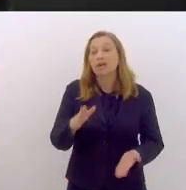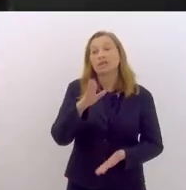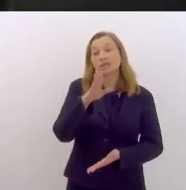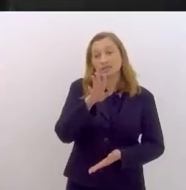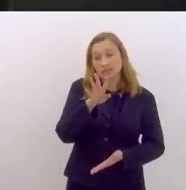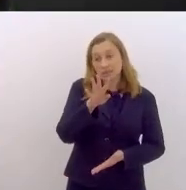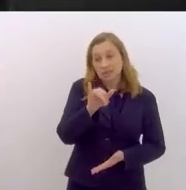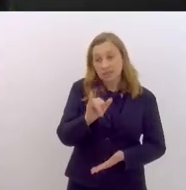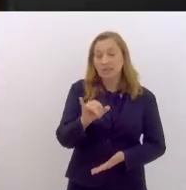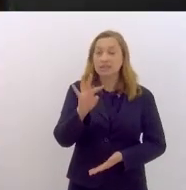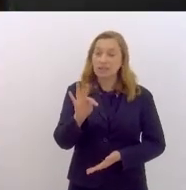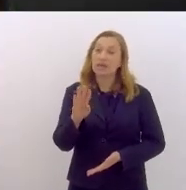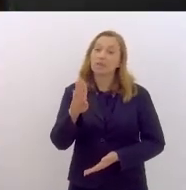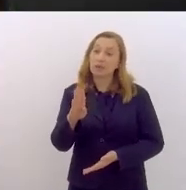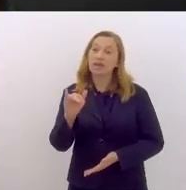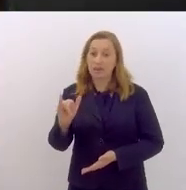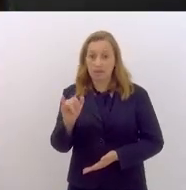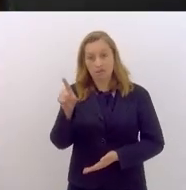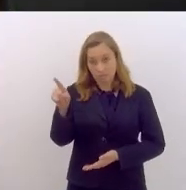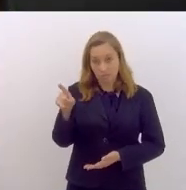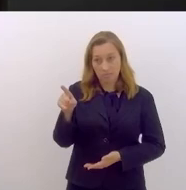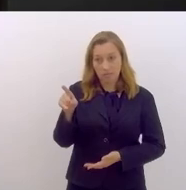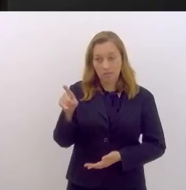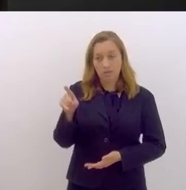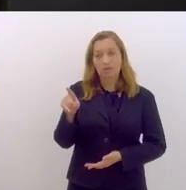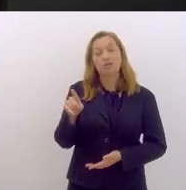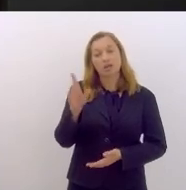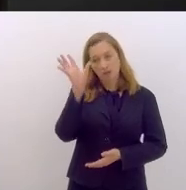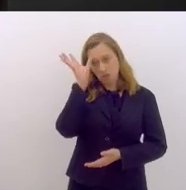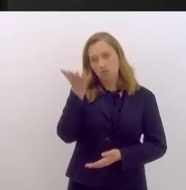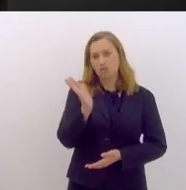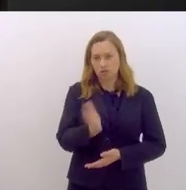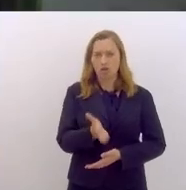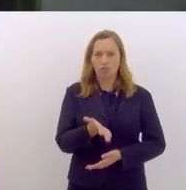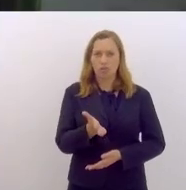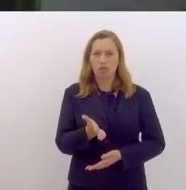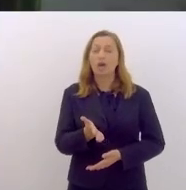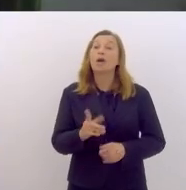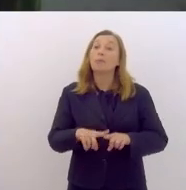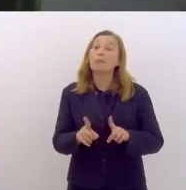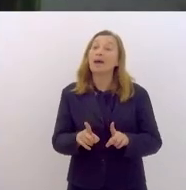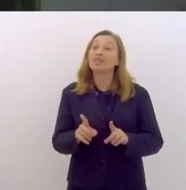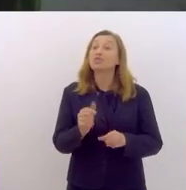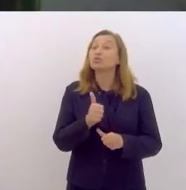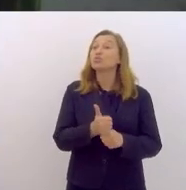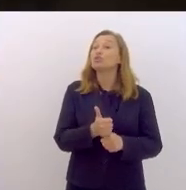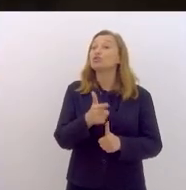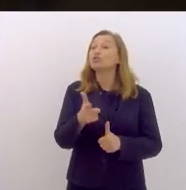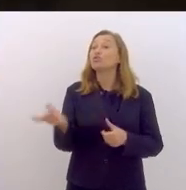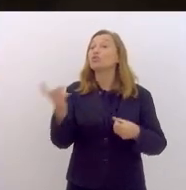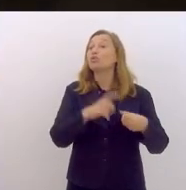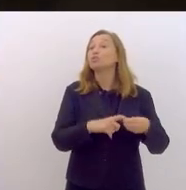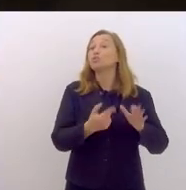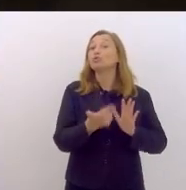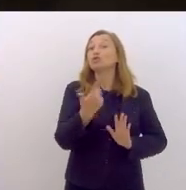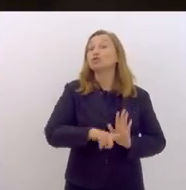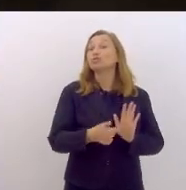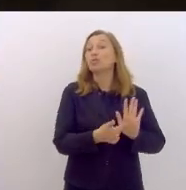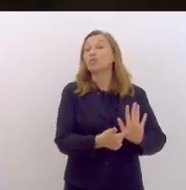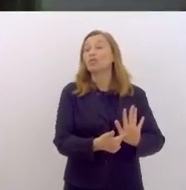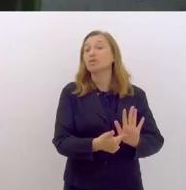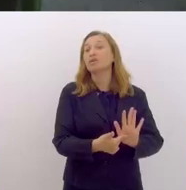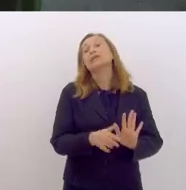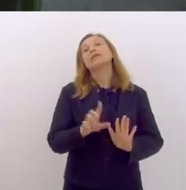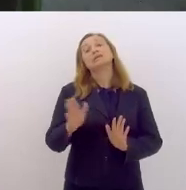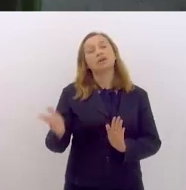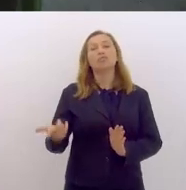não é isso? Isso está resolvido. Pois é, mas no substitutivo ele voltou a aparecer. Então